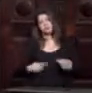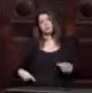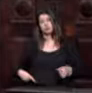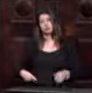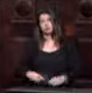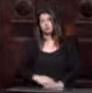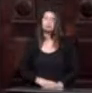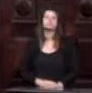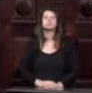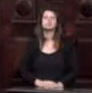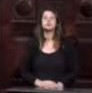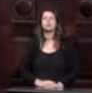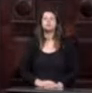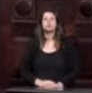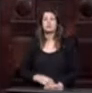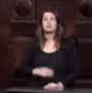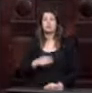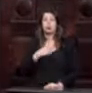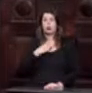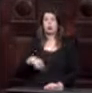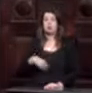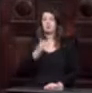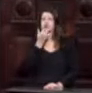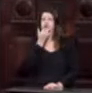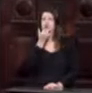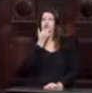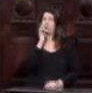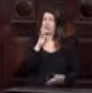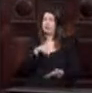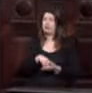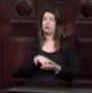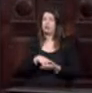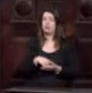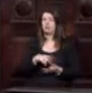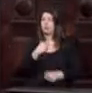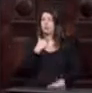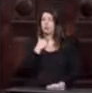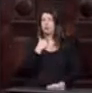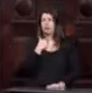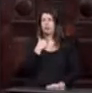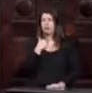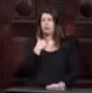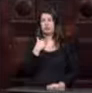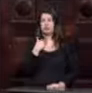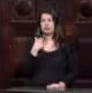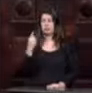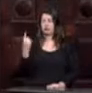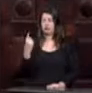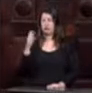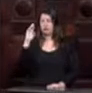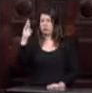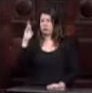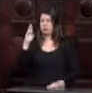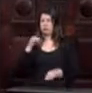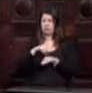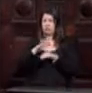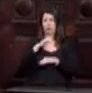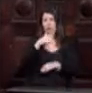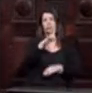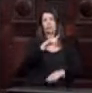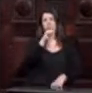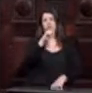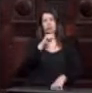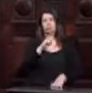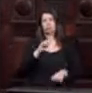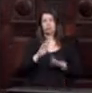A presidência pede desculpa a Vossa Excelência. É verdade, não pode um líder encaminhar outro deputado